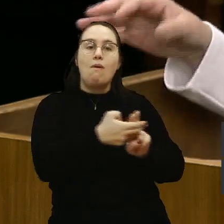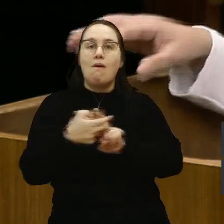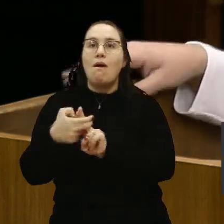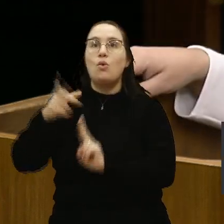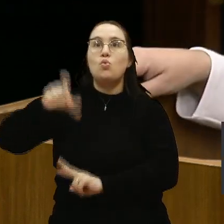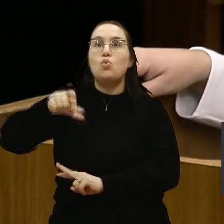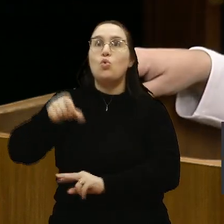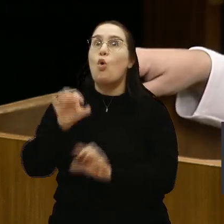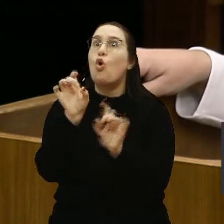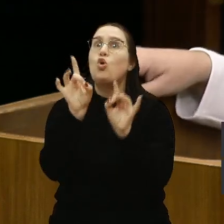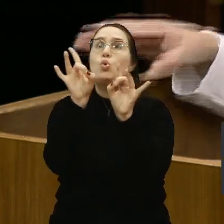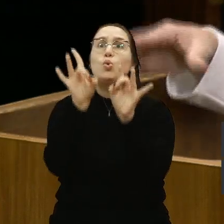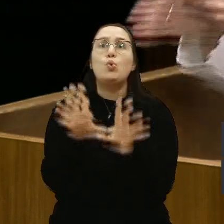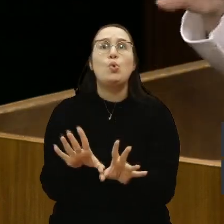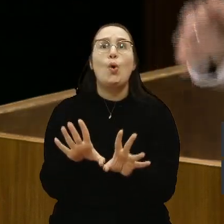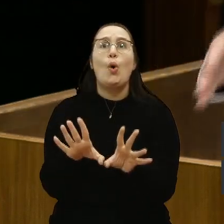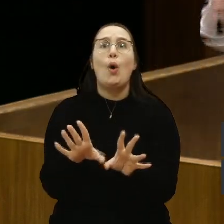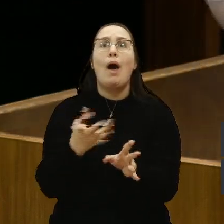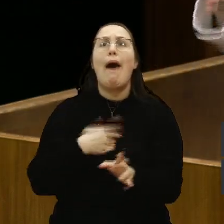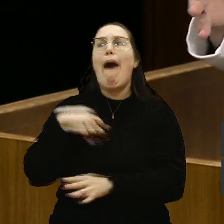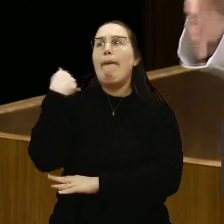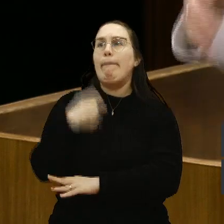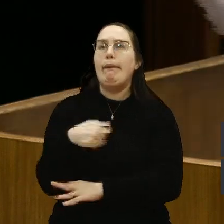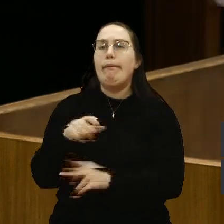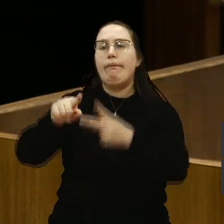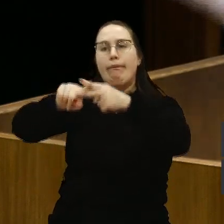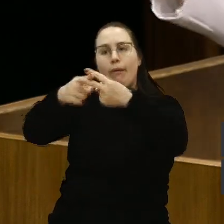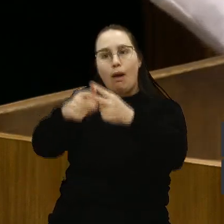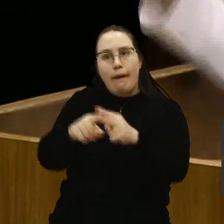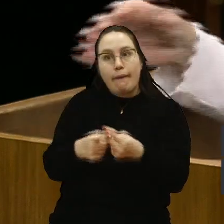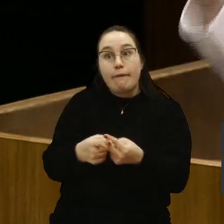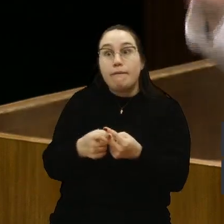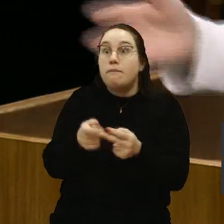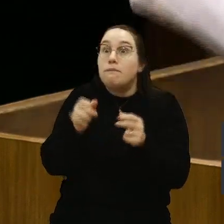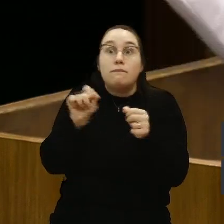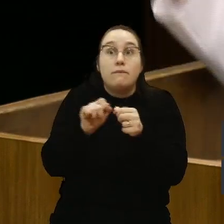só isso. Precisa de ajuste tecnológico.